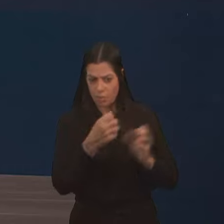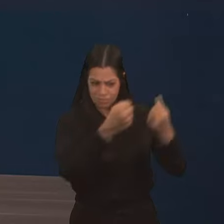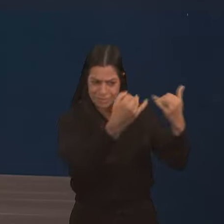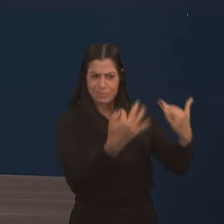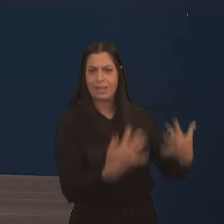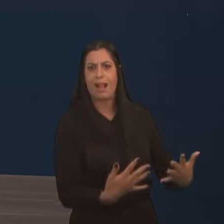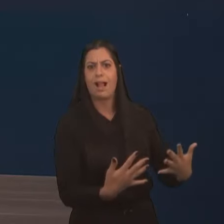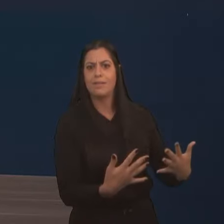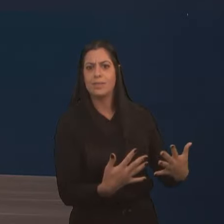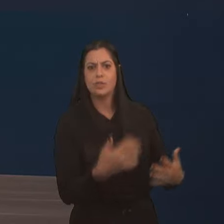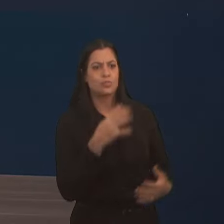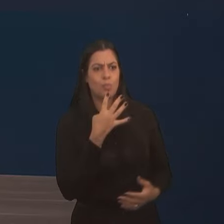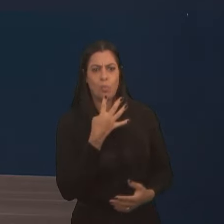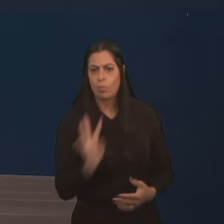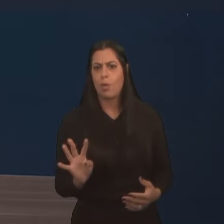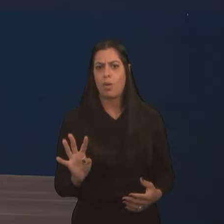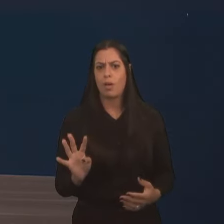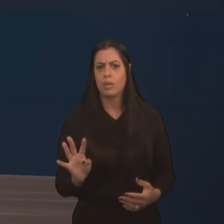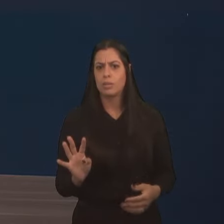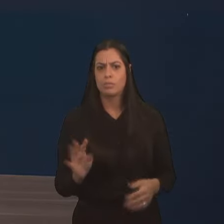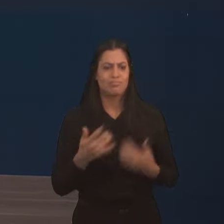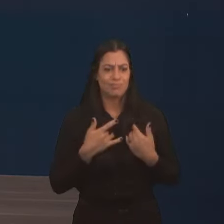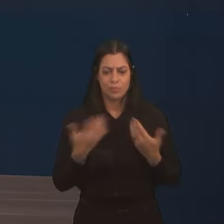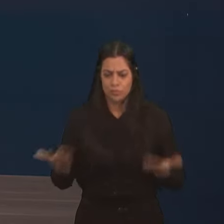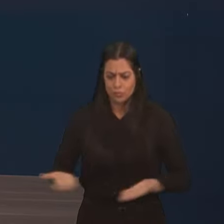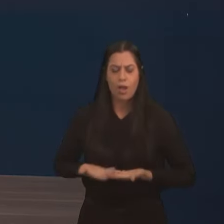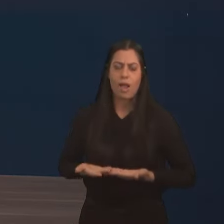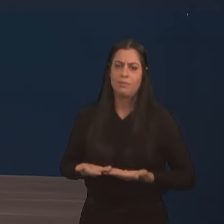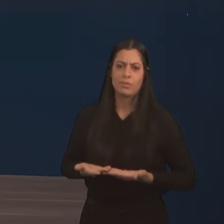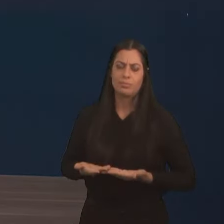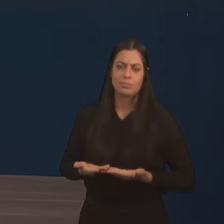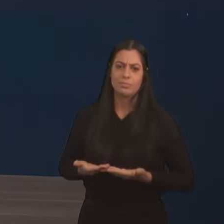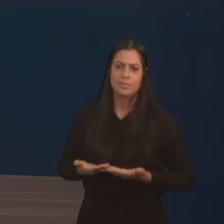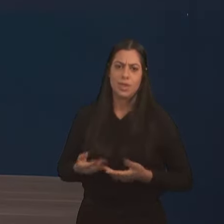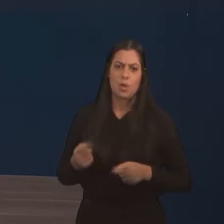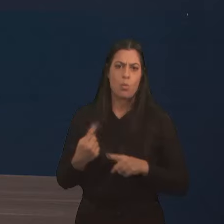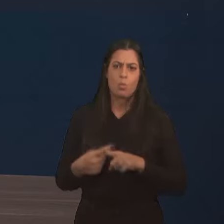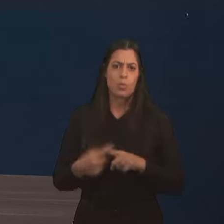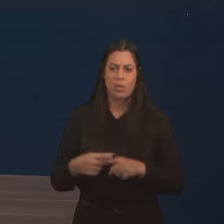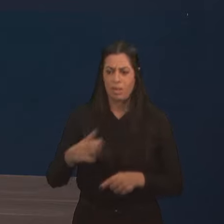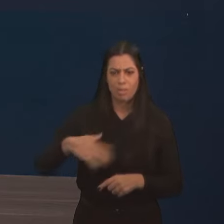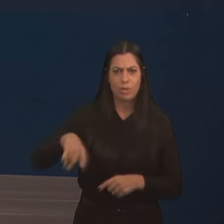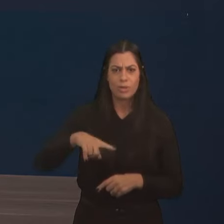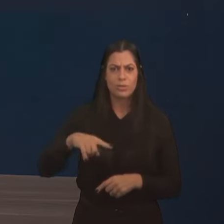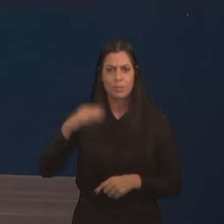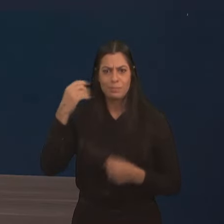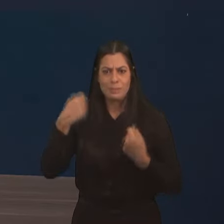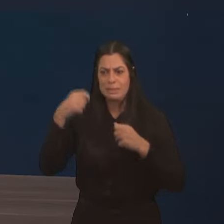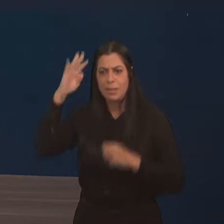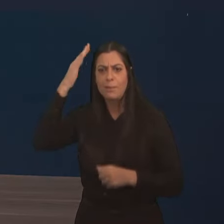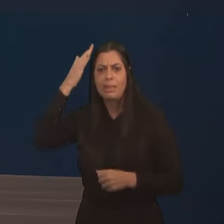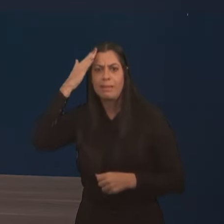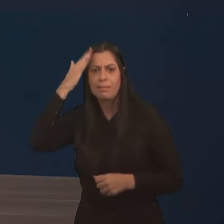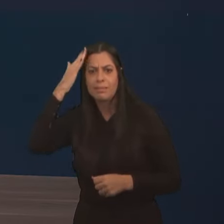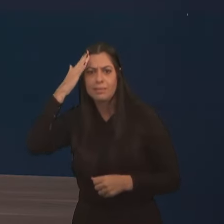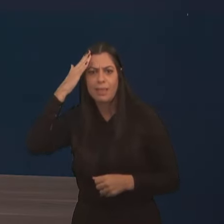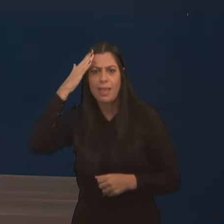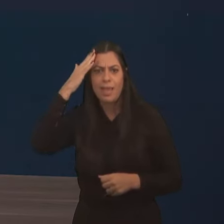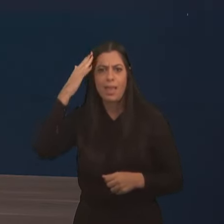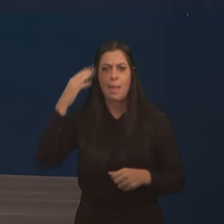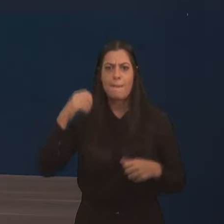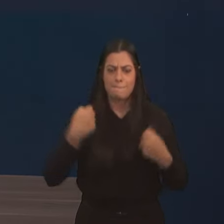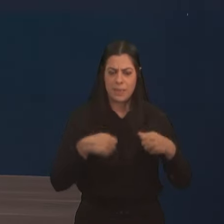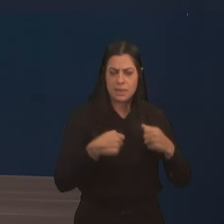es explicado, no es comprensivo, no sirve. Porque nosotros necesitamos entender,